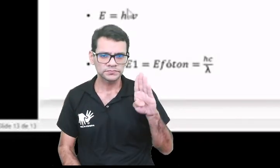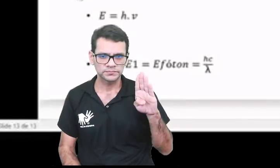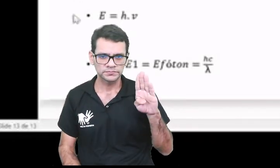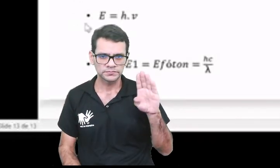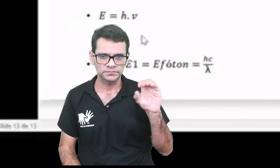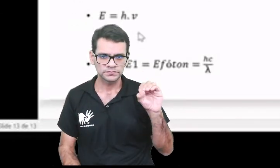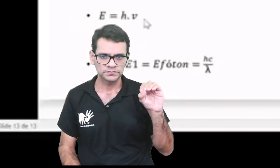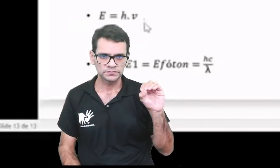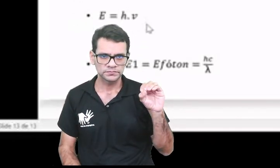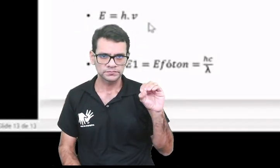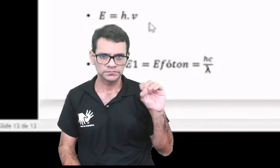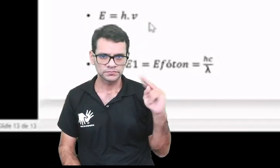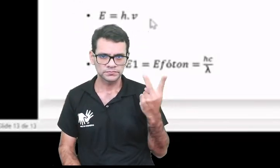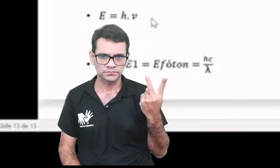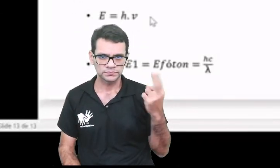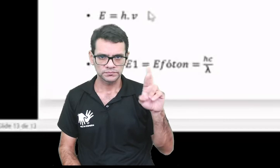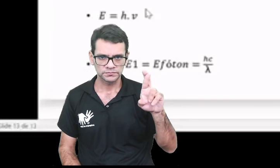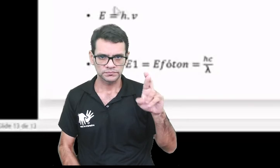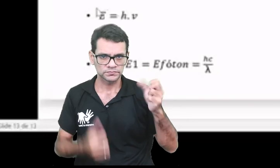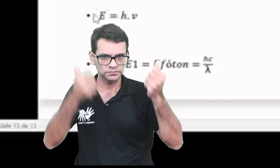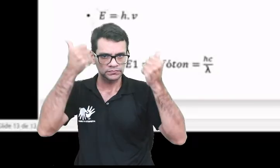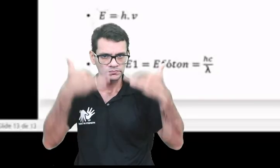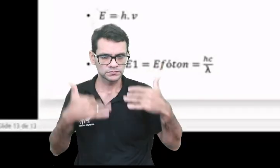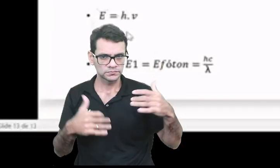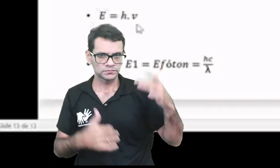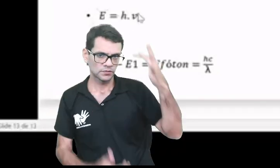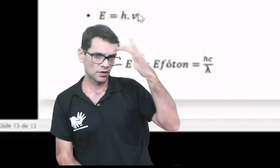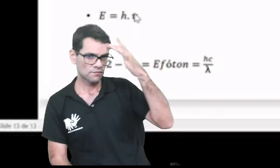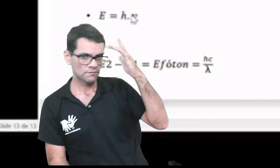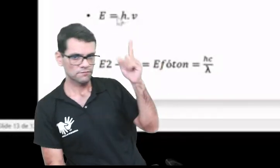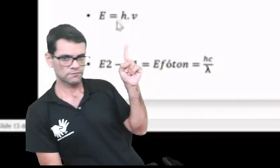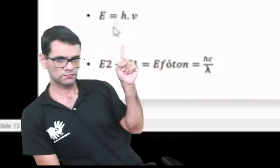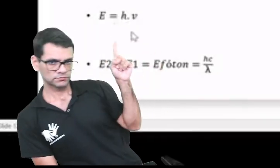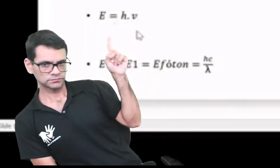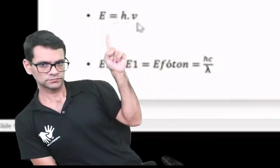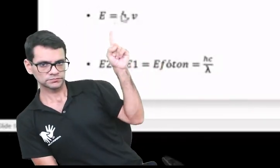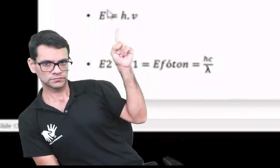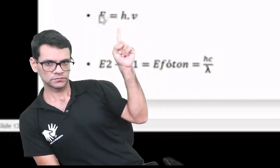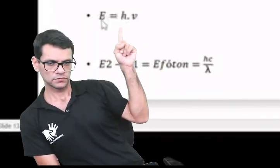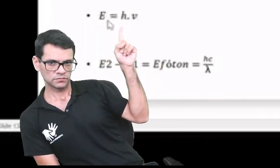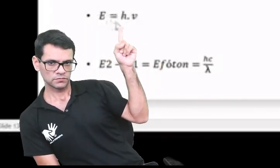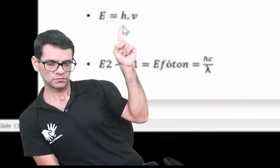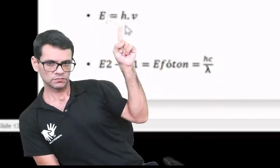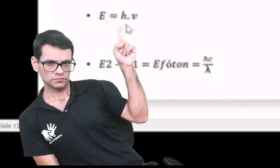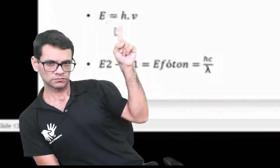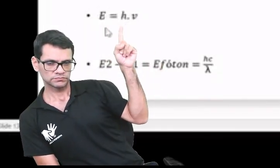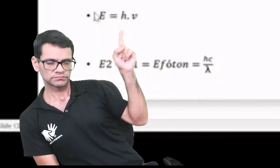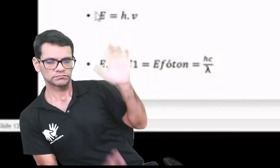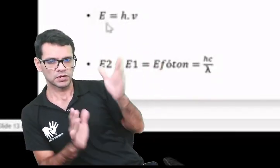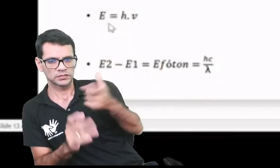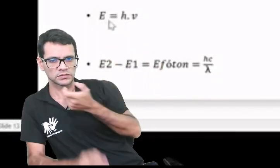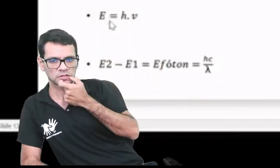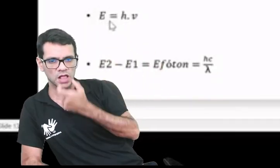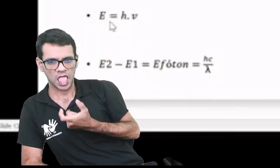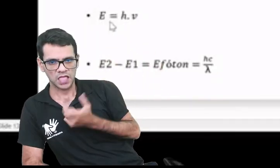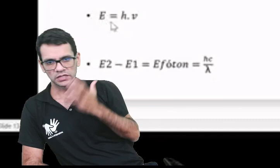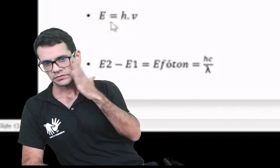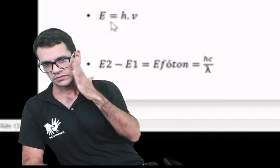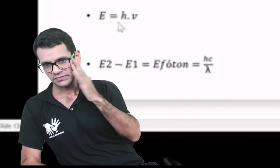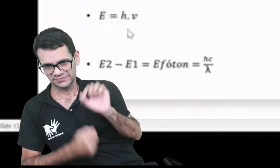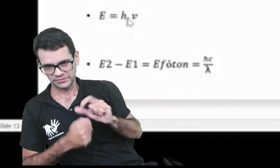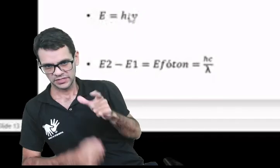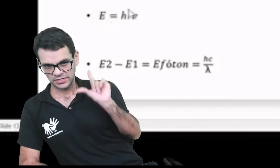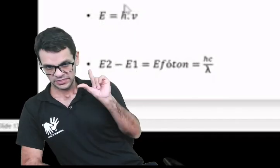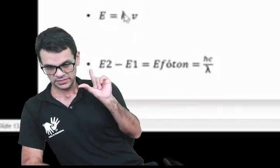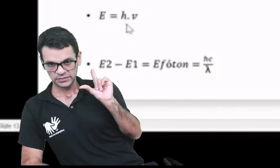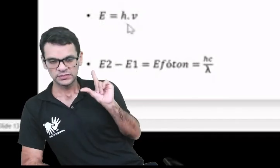através da equação. Essa equação já era conhecida por Planck e Einstein, né? Eles que colocaram que a energia, então,